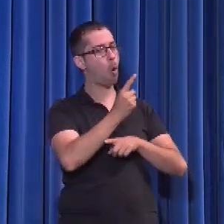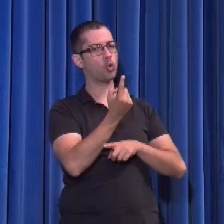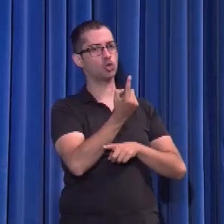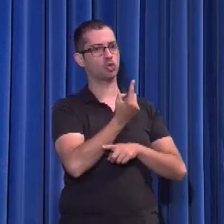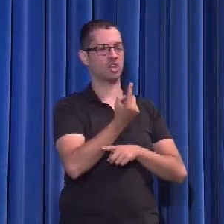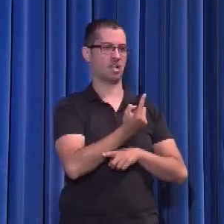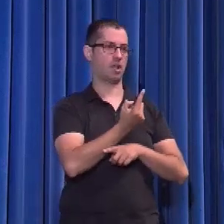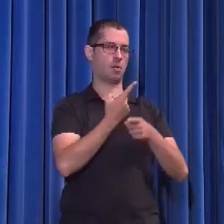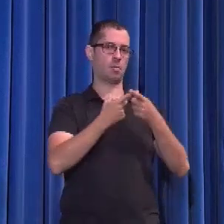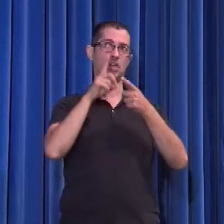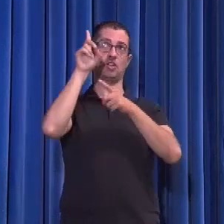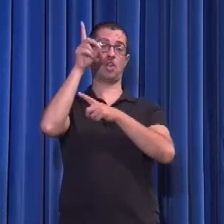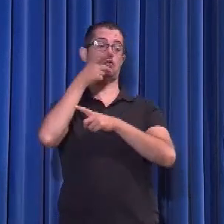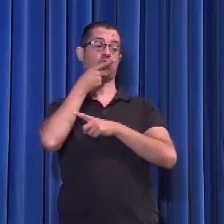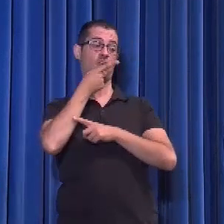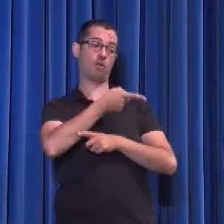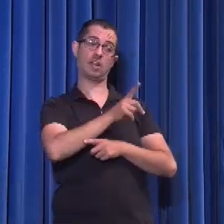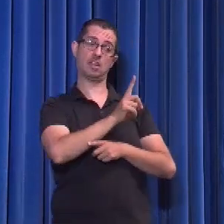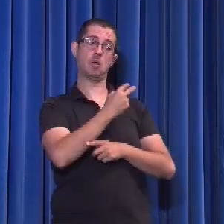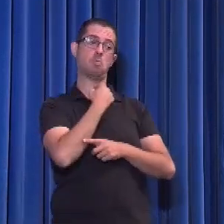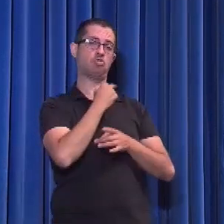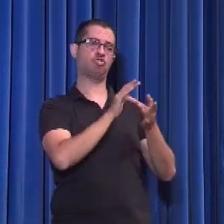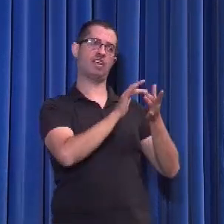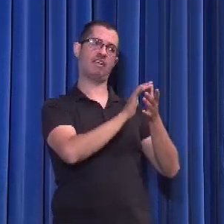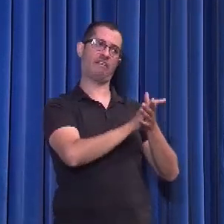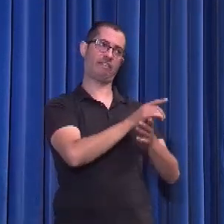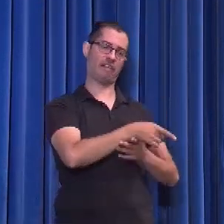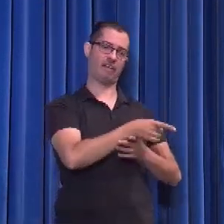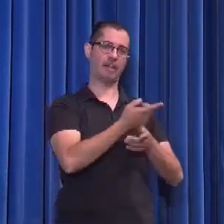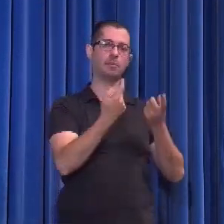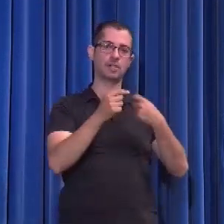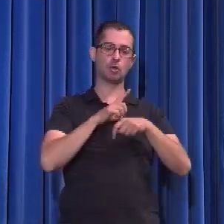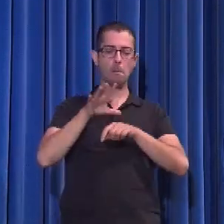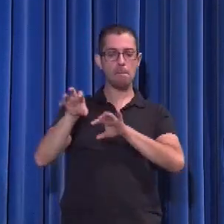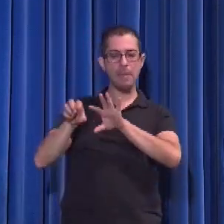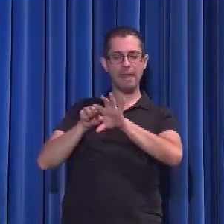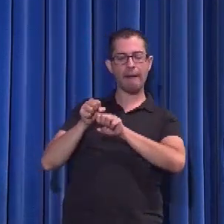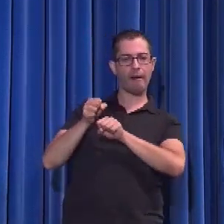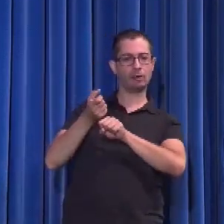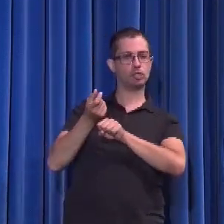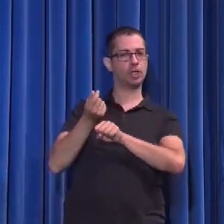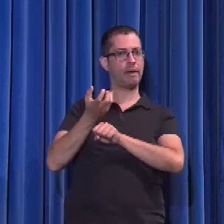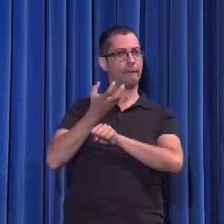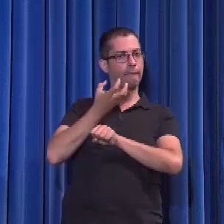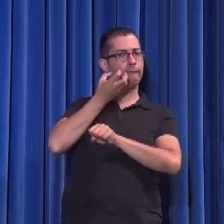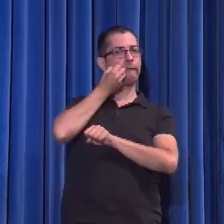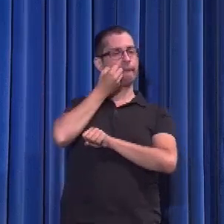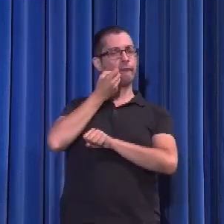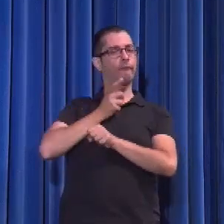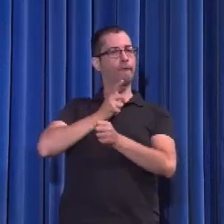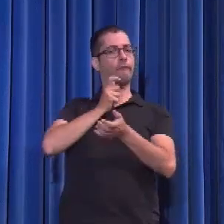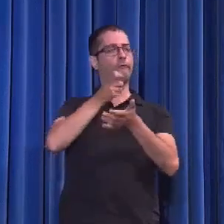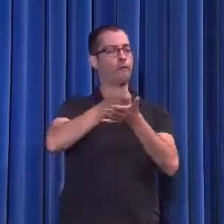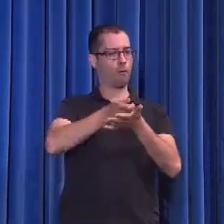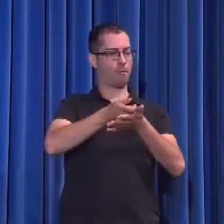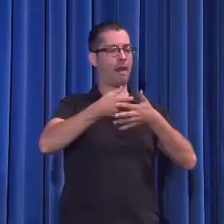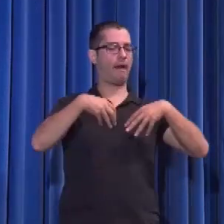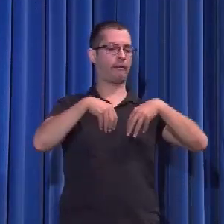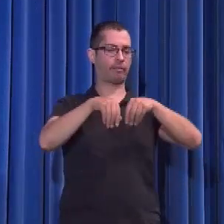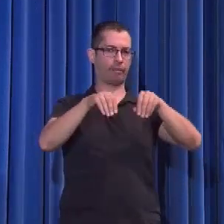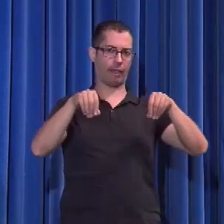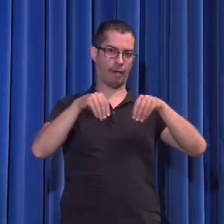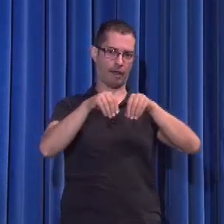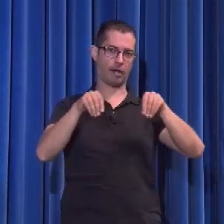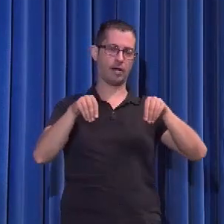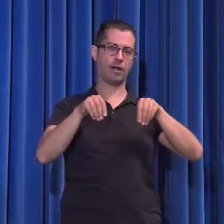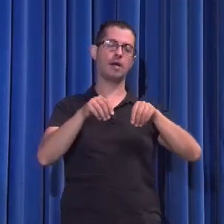casar-se. Ele teve que tirar dinheiro das suas economias, comprar uma terra, para que ele fosse coerente com a mensagem